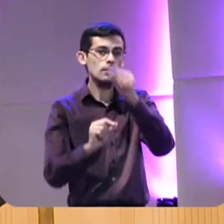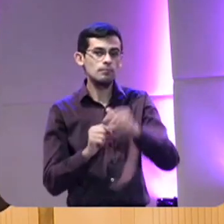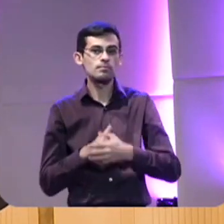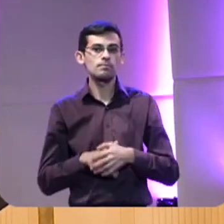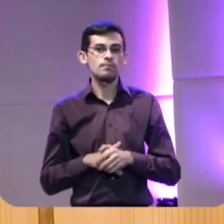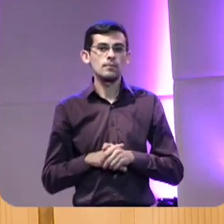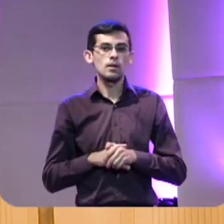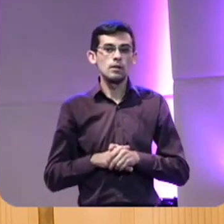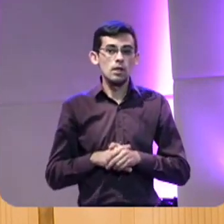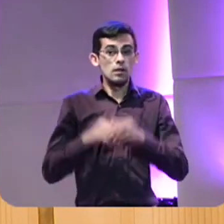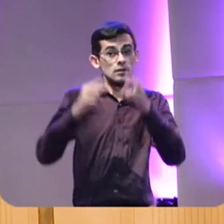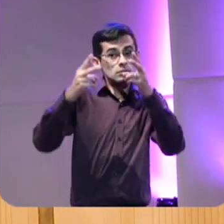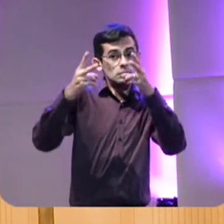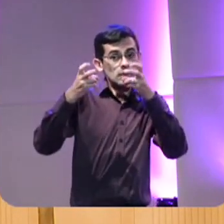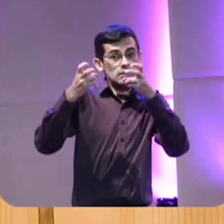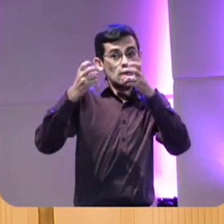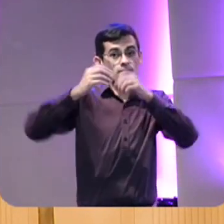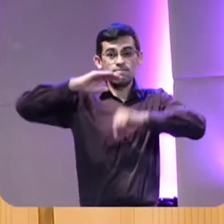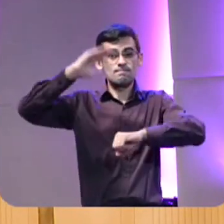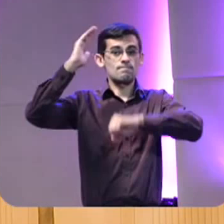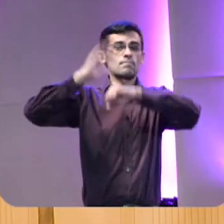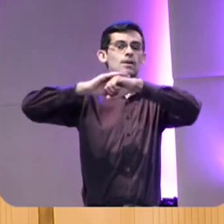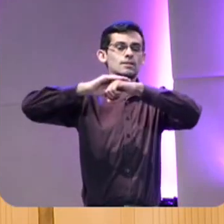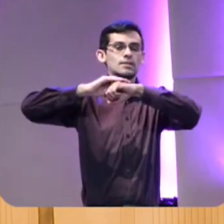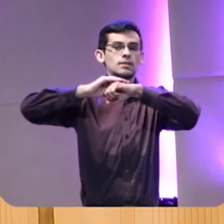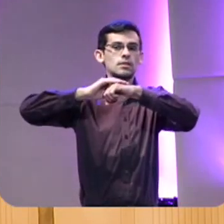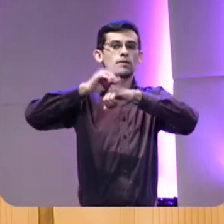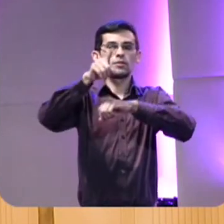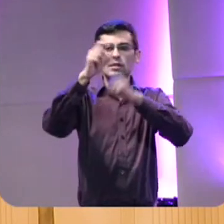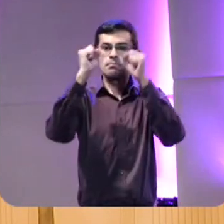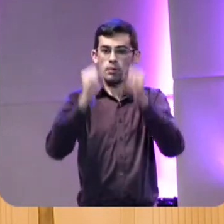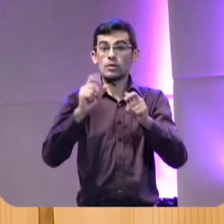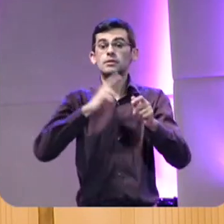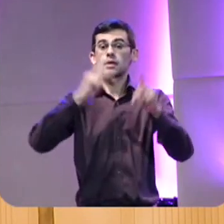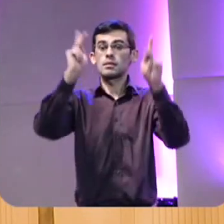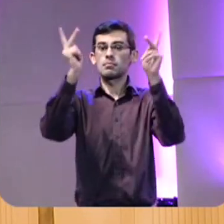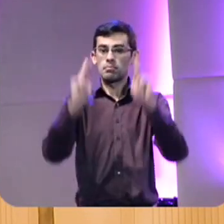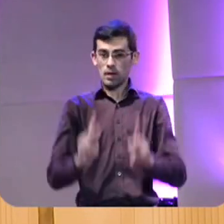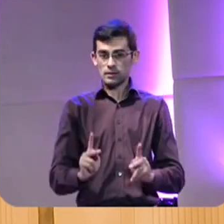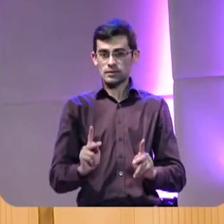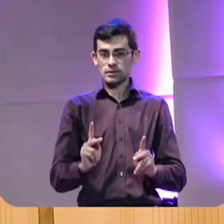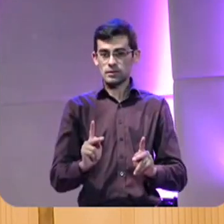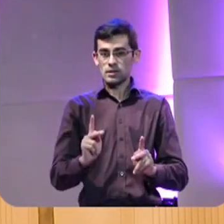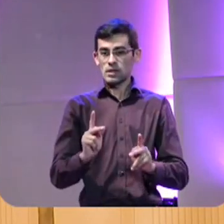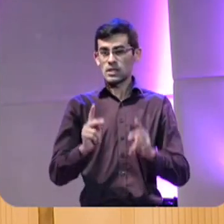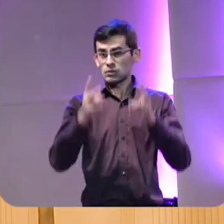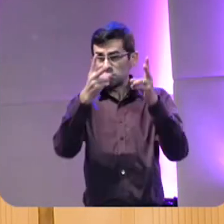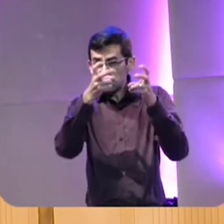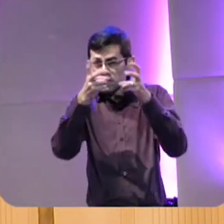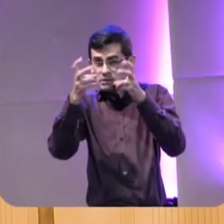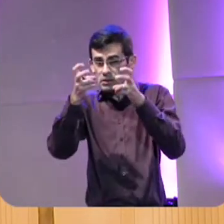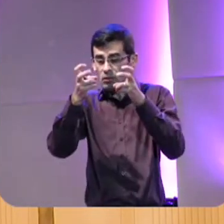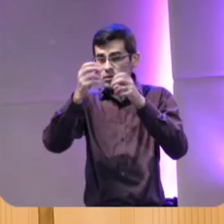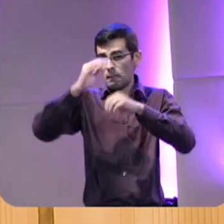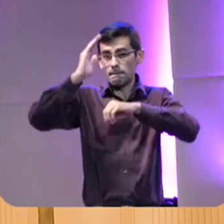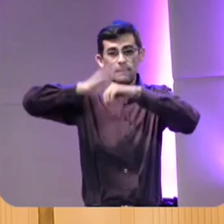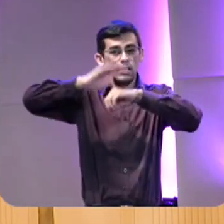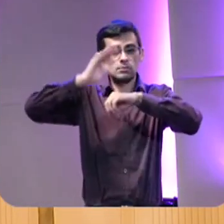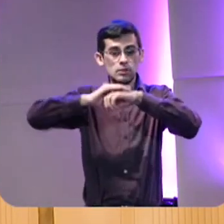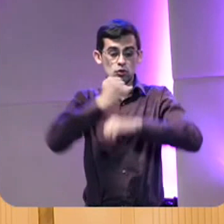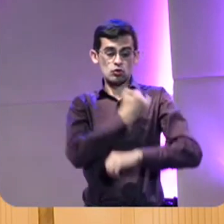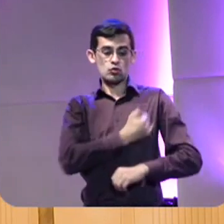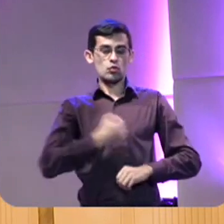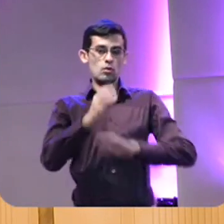de percepção ampliada. Olha, você pode ter paz na medida em que a sua percepção é ampliada.